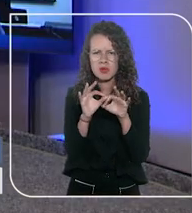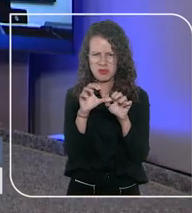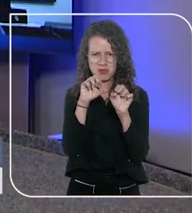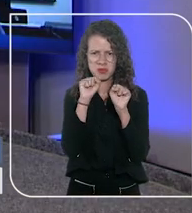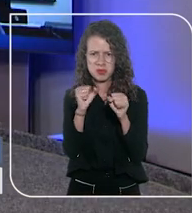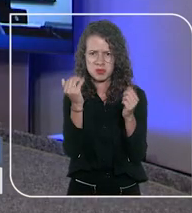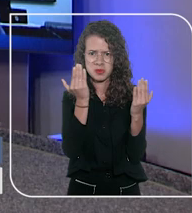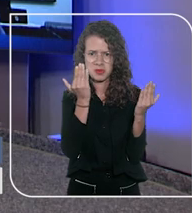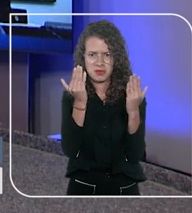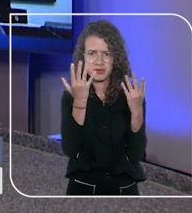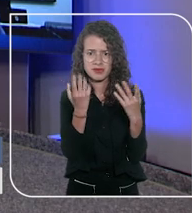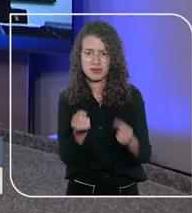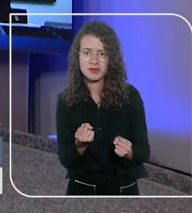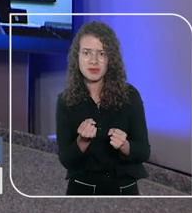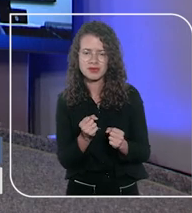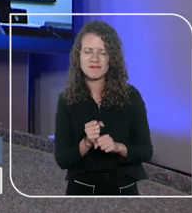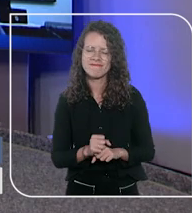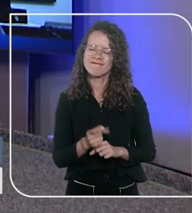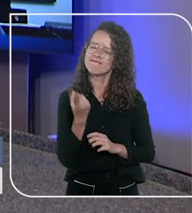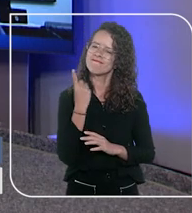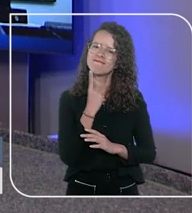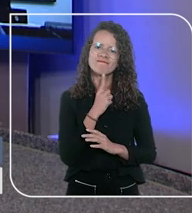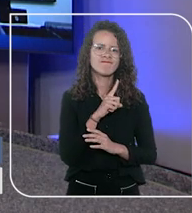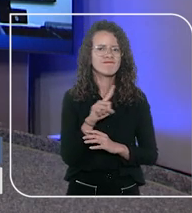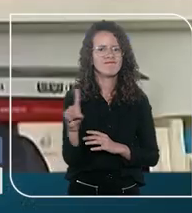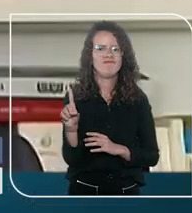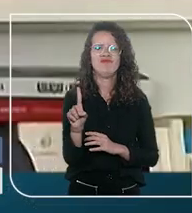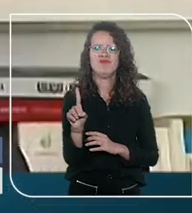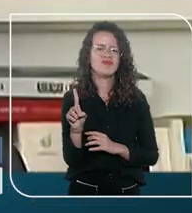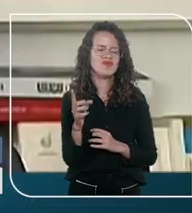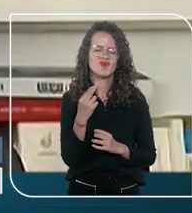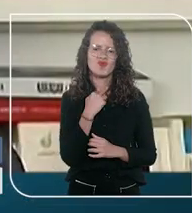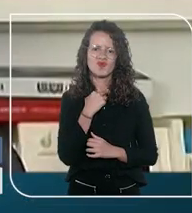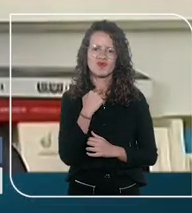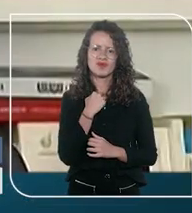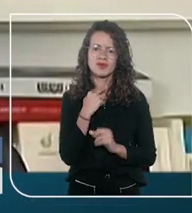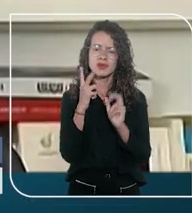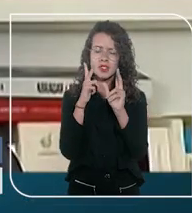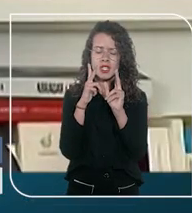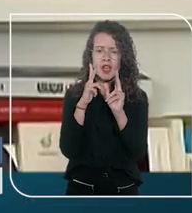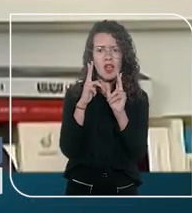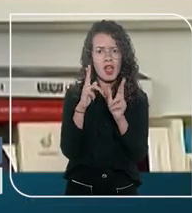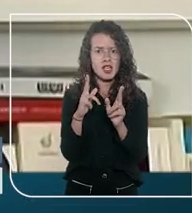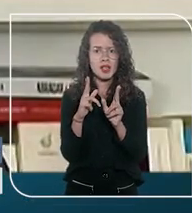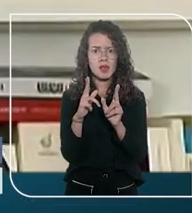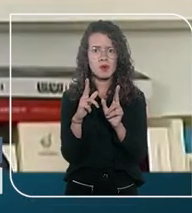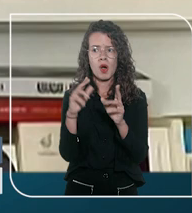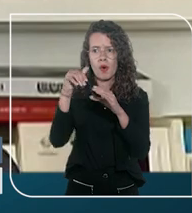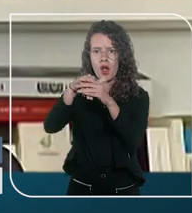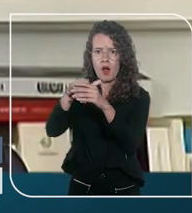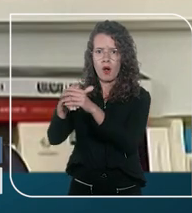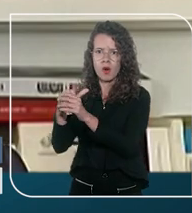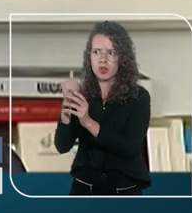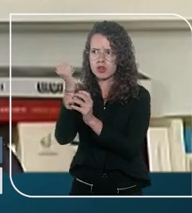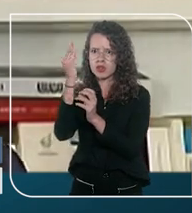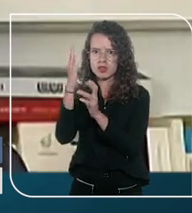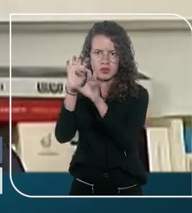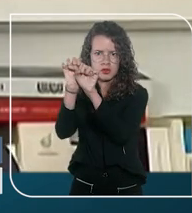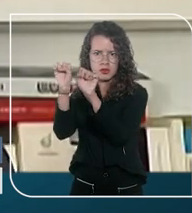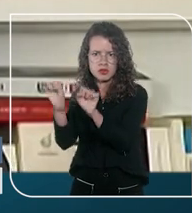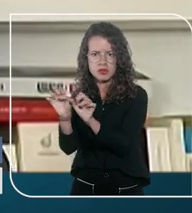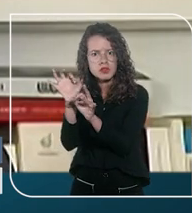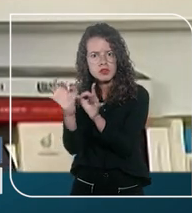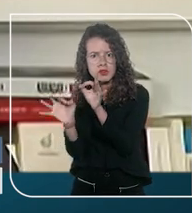paradigma? Não, também não, Fátima. Da mesma forma que nós falamos, né, em relação a acórdãos